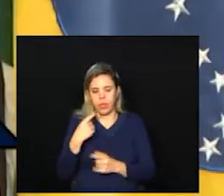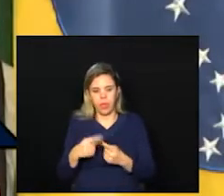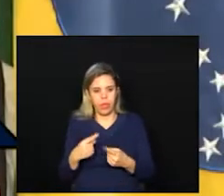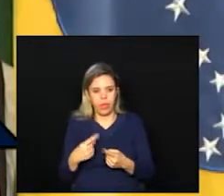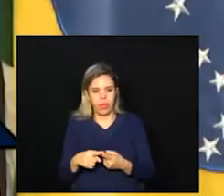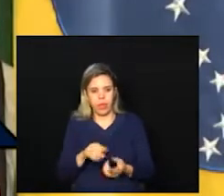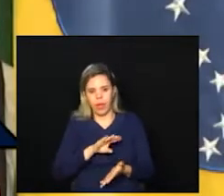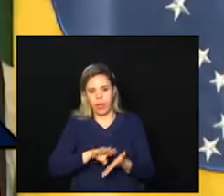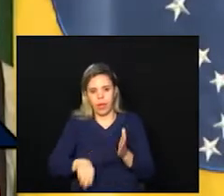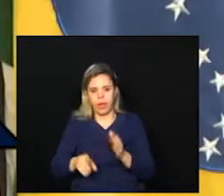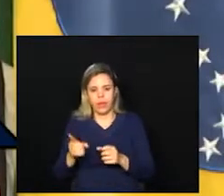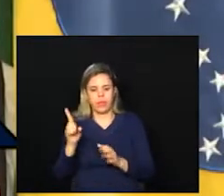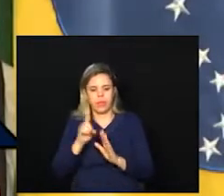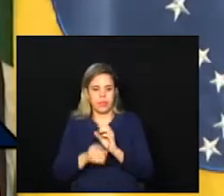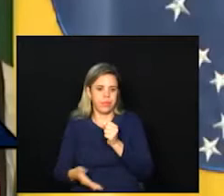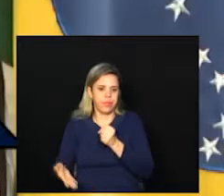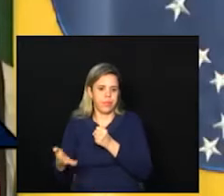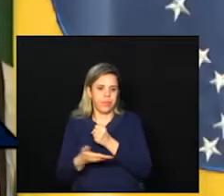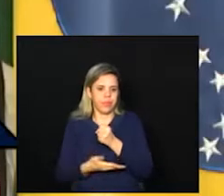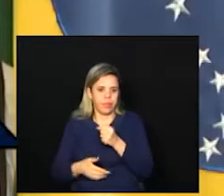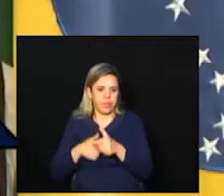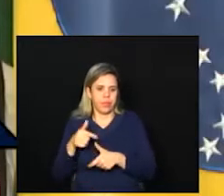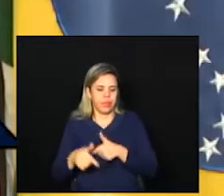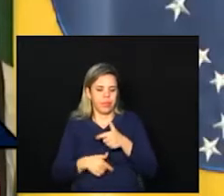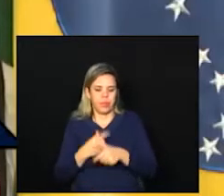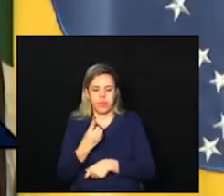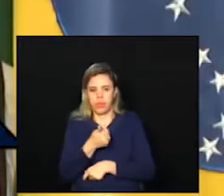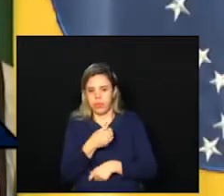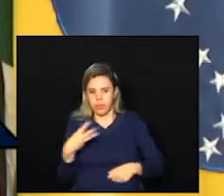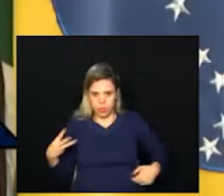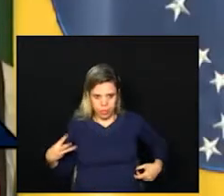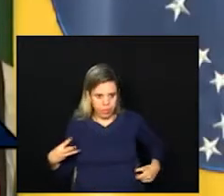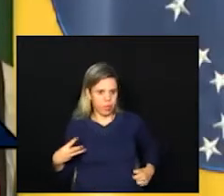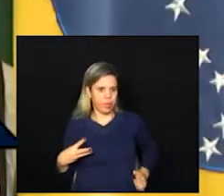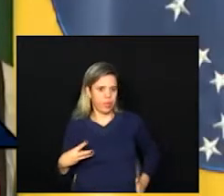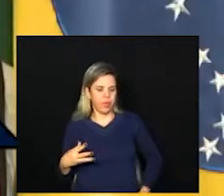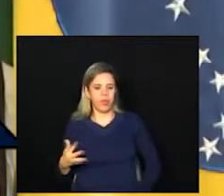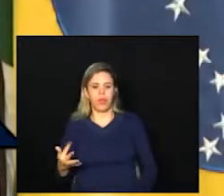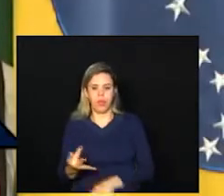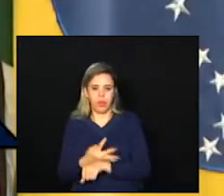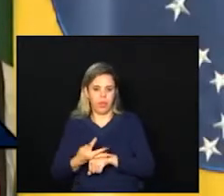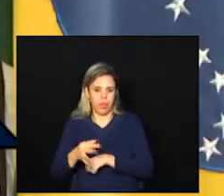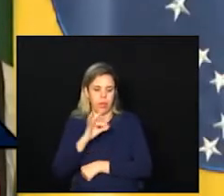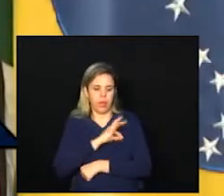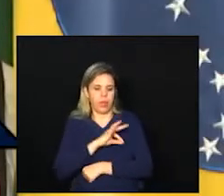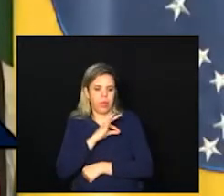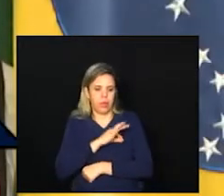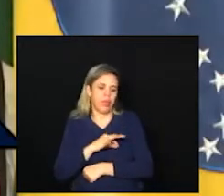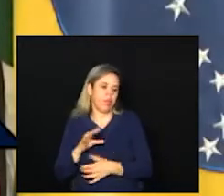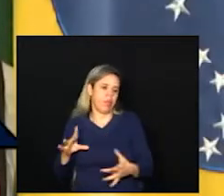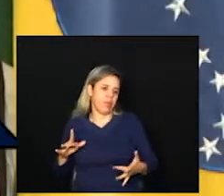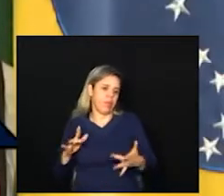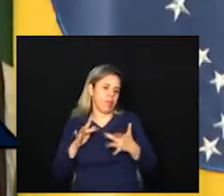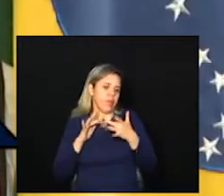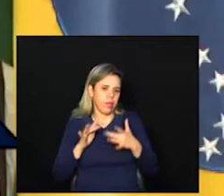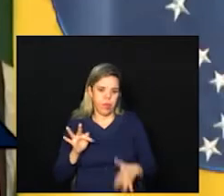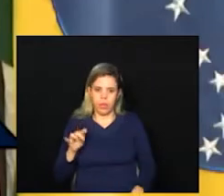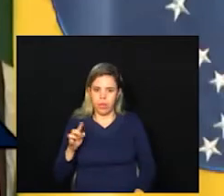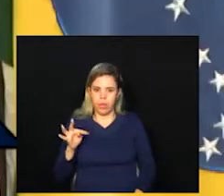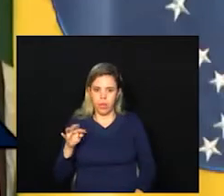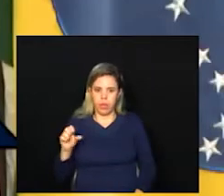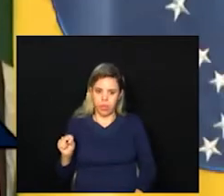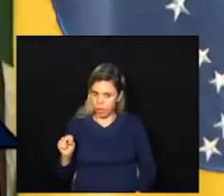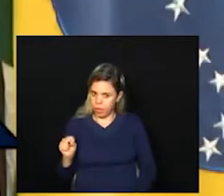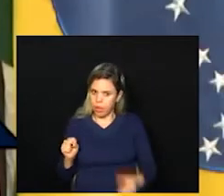tira direitos básicos dos trabalhadores, direito ao 13º, às férias remuneradas, ao vínculo, ao FGTS.